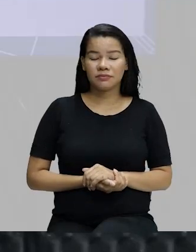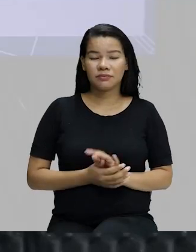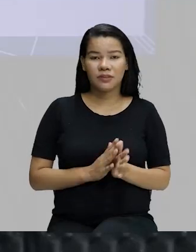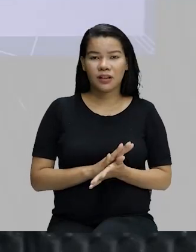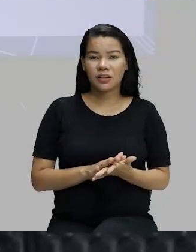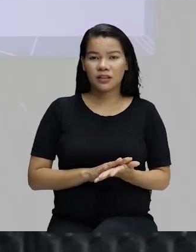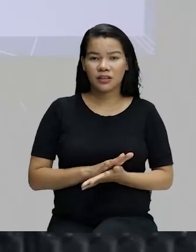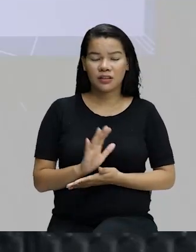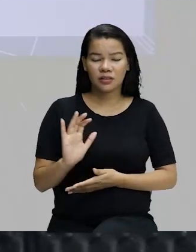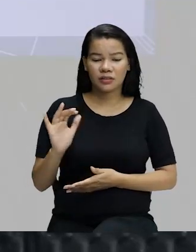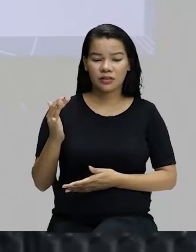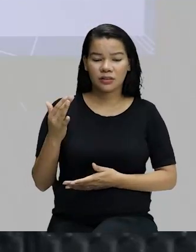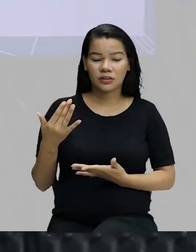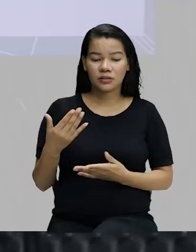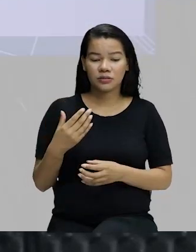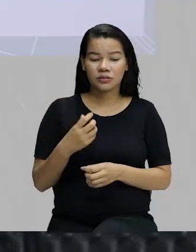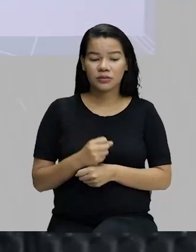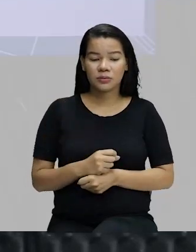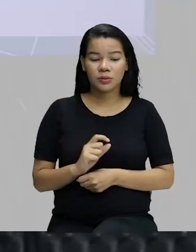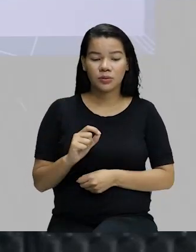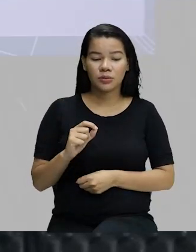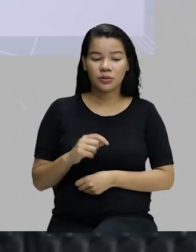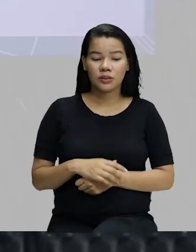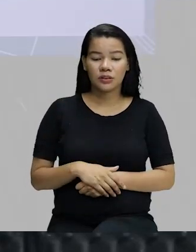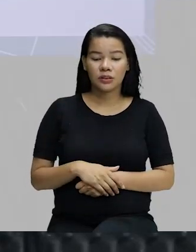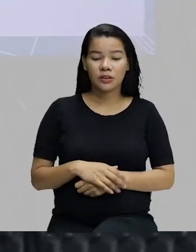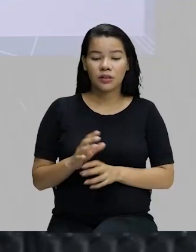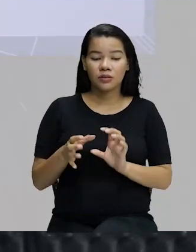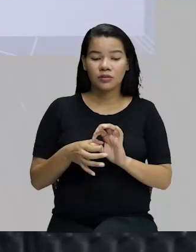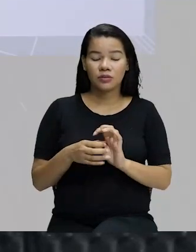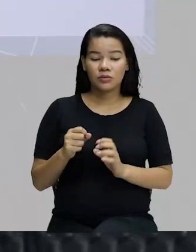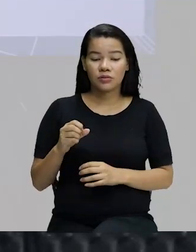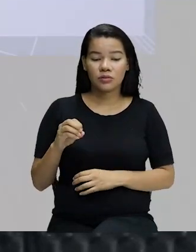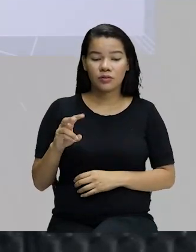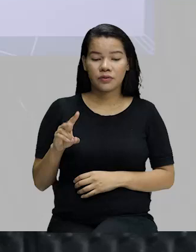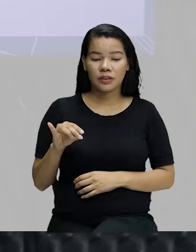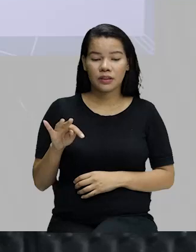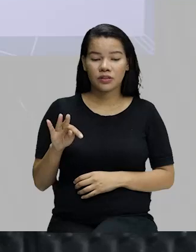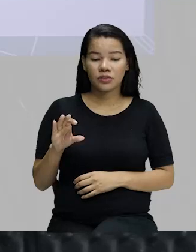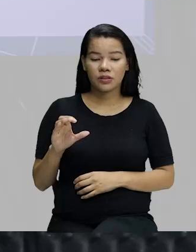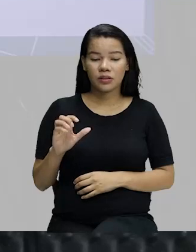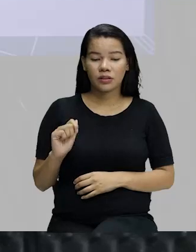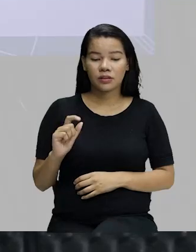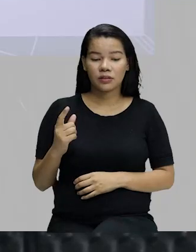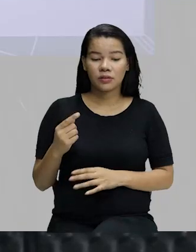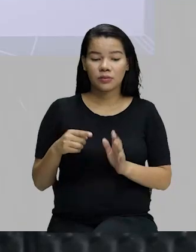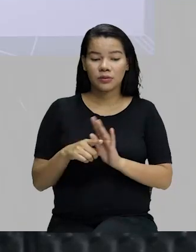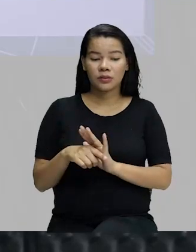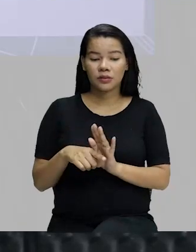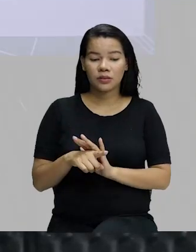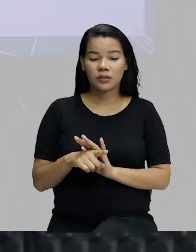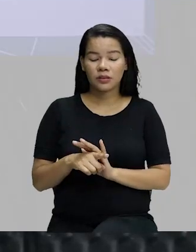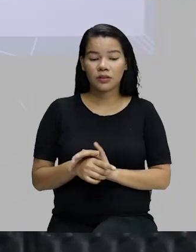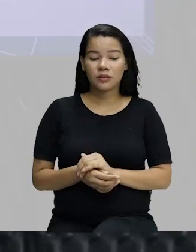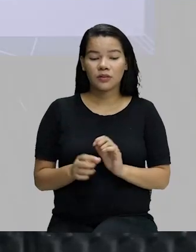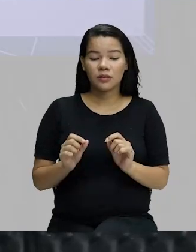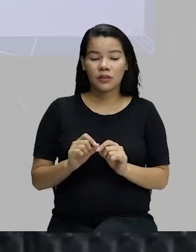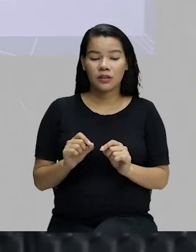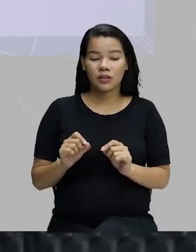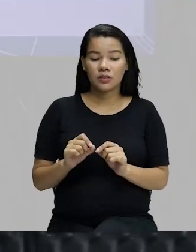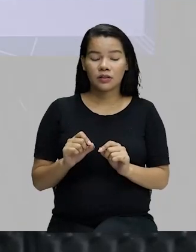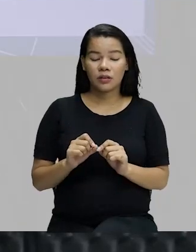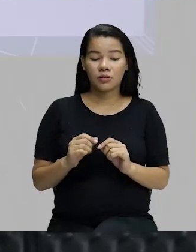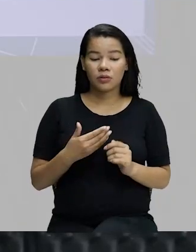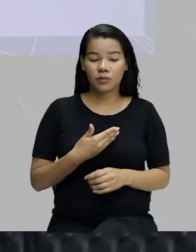acontecido. E aí sobrou o que? A União Soviética. Os questionamentos realizados ao governo soviético